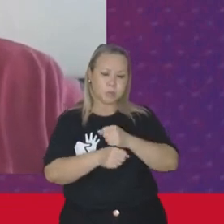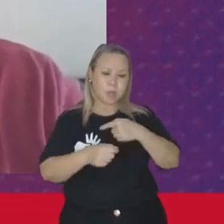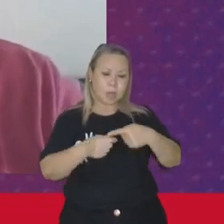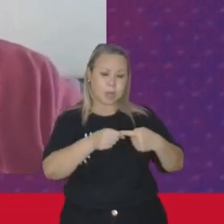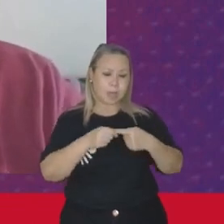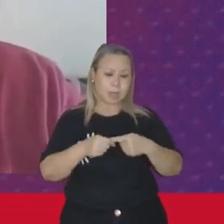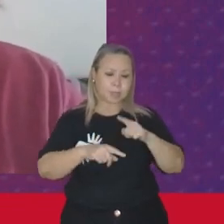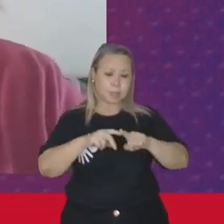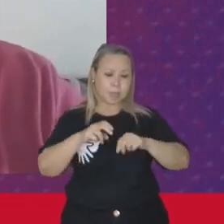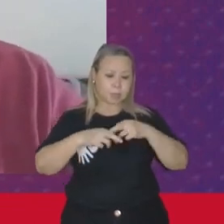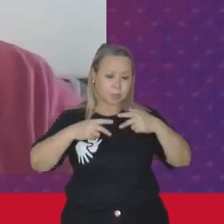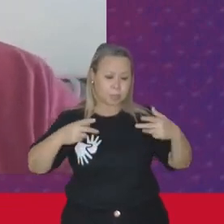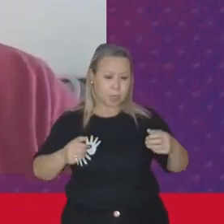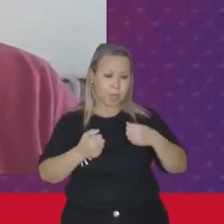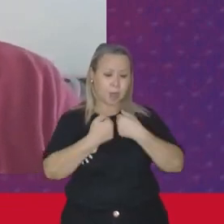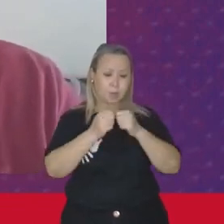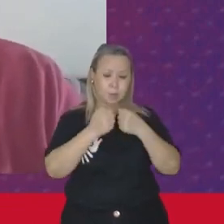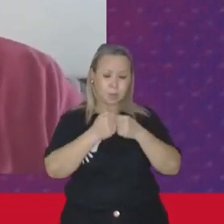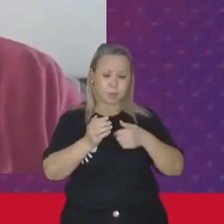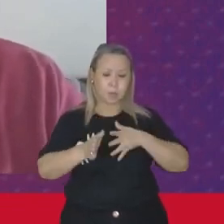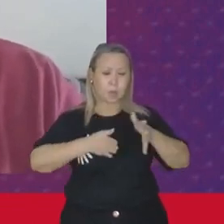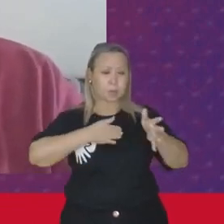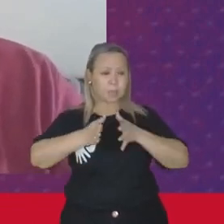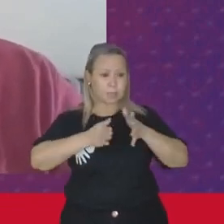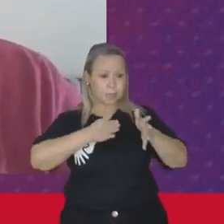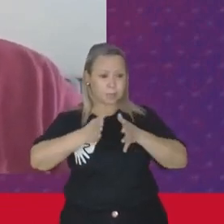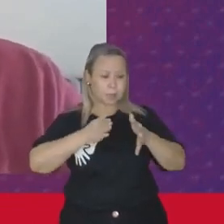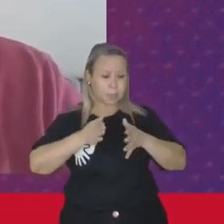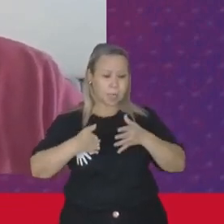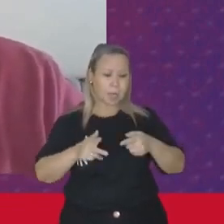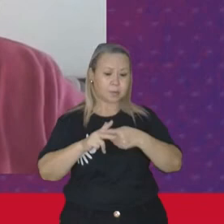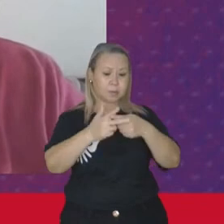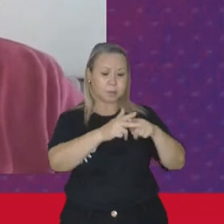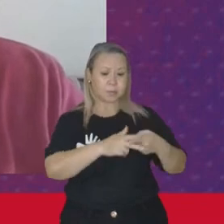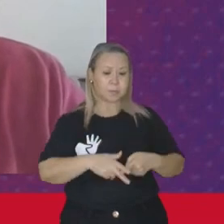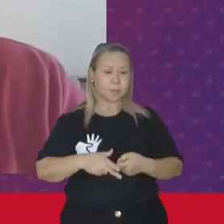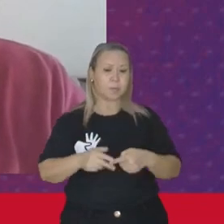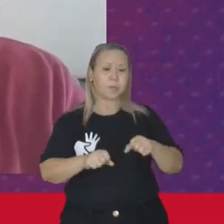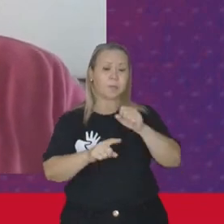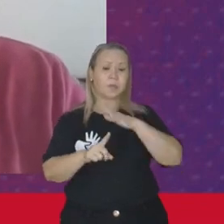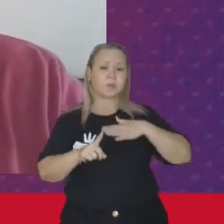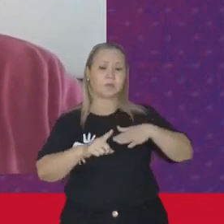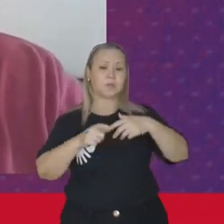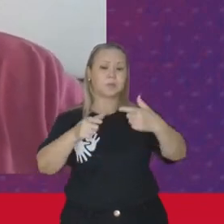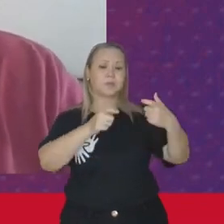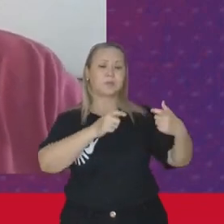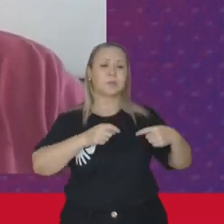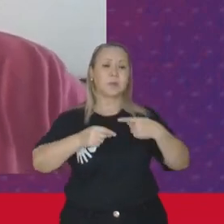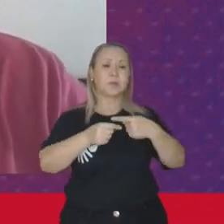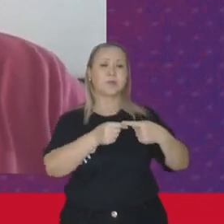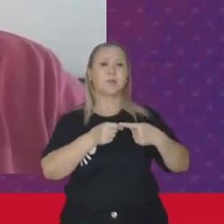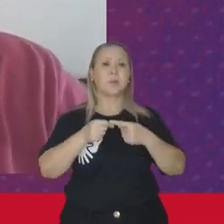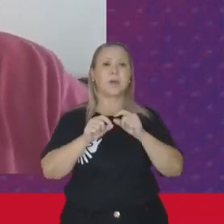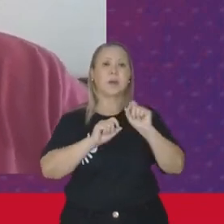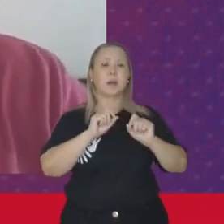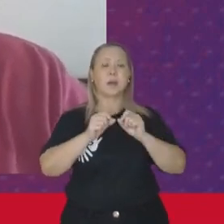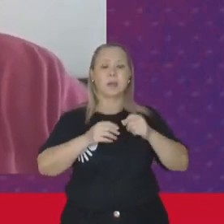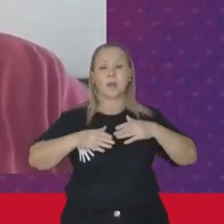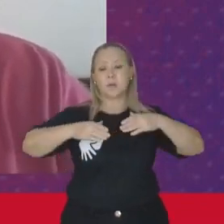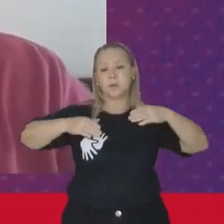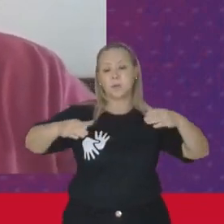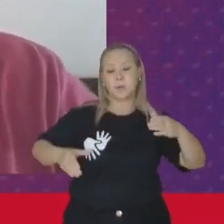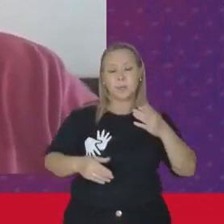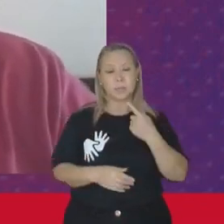material, né, a questão do transporte, da acessibilidade, dos equipamentos sociais, dos espaços urbanos, que é uma dimensão que a